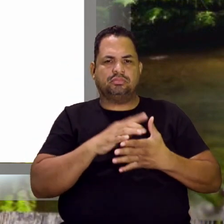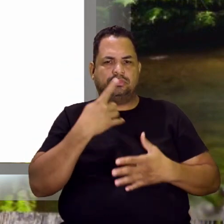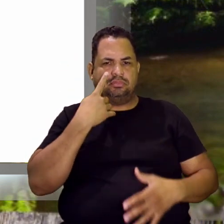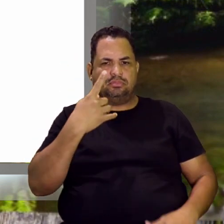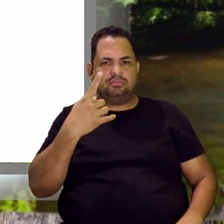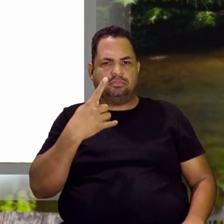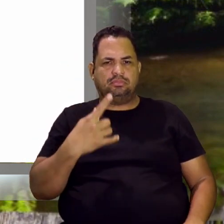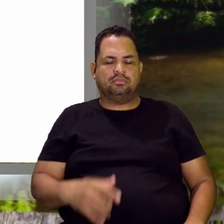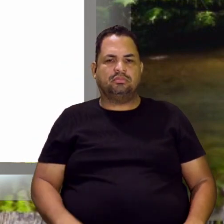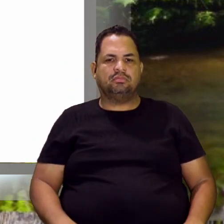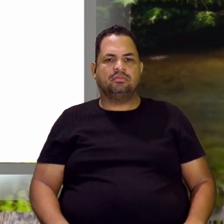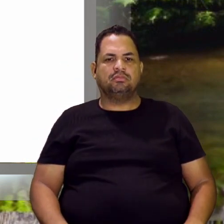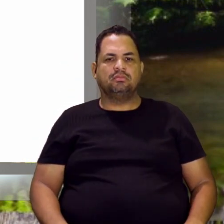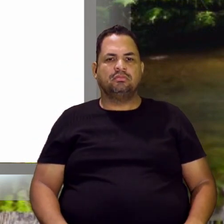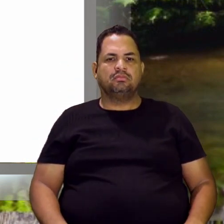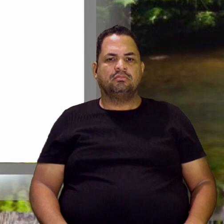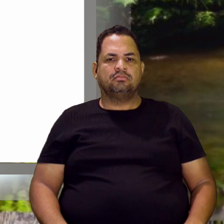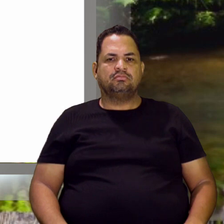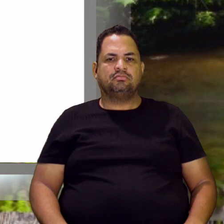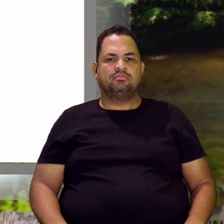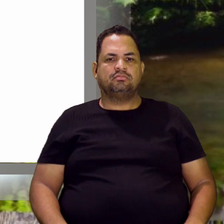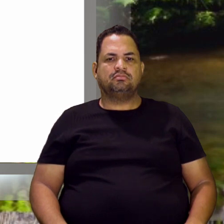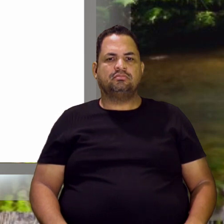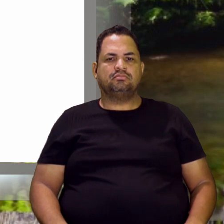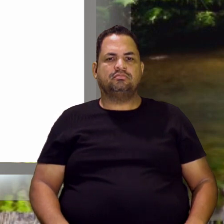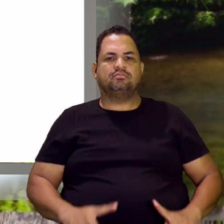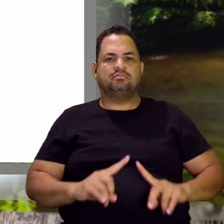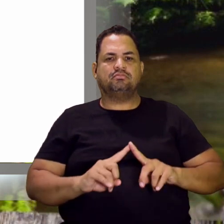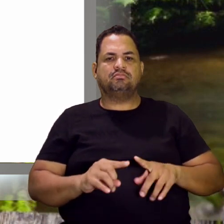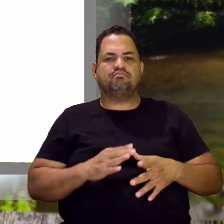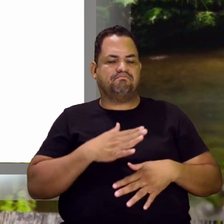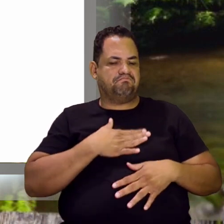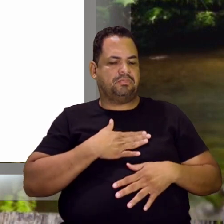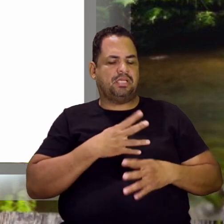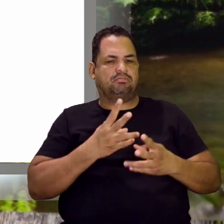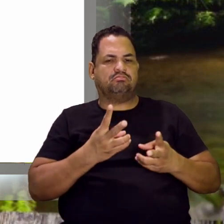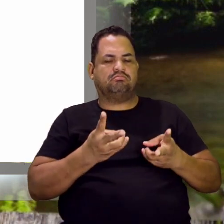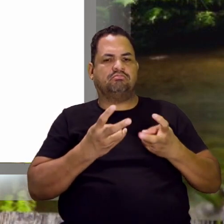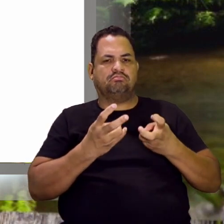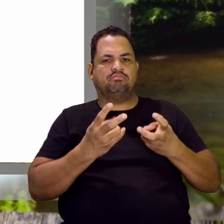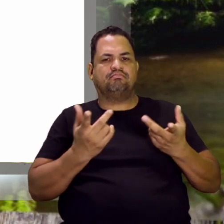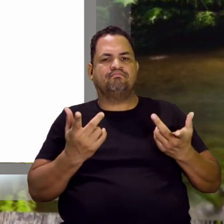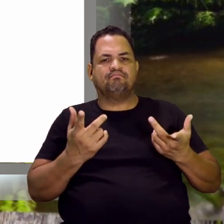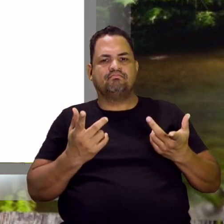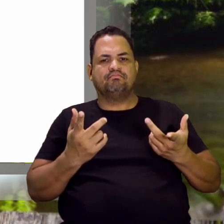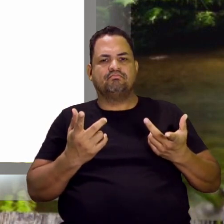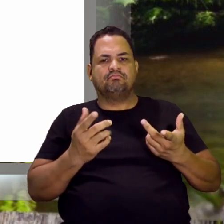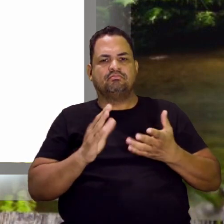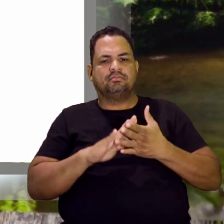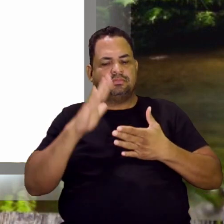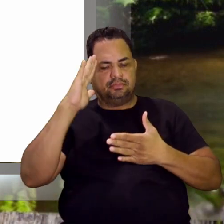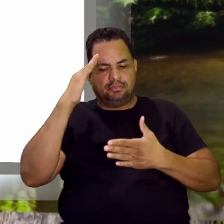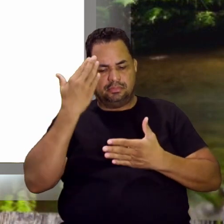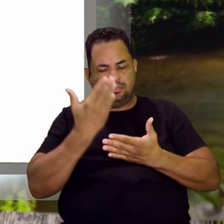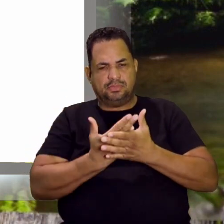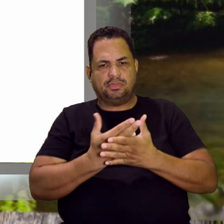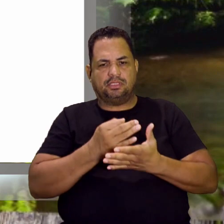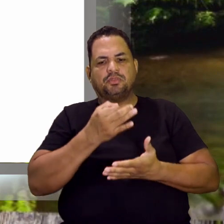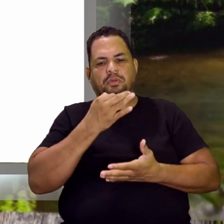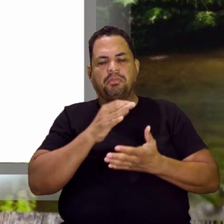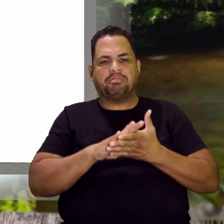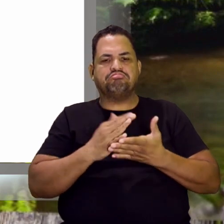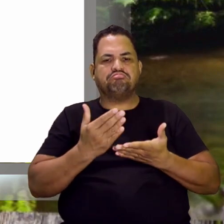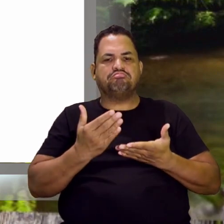forma, né? O remédio em si não fez nada, mas a minha percepção mudou, porque eu estou confiante que aquele remédio fez